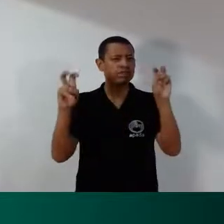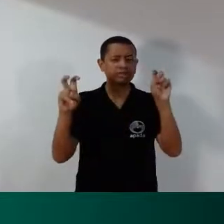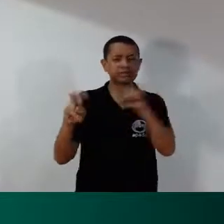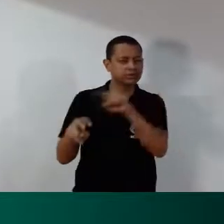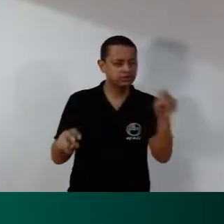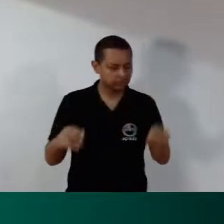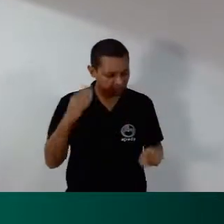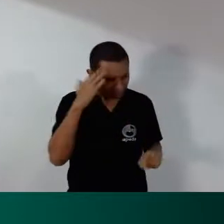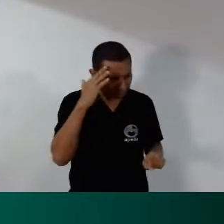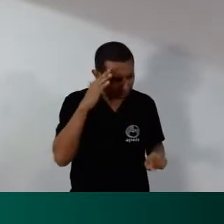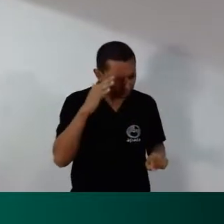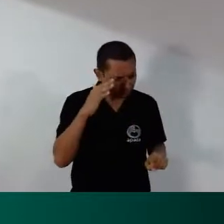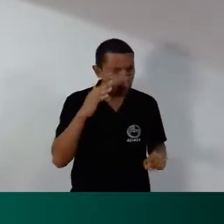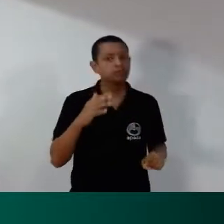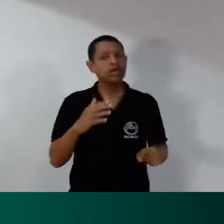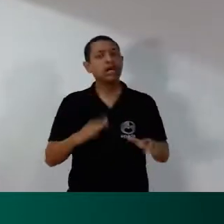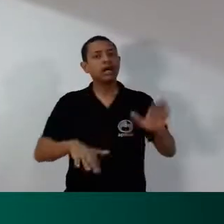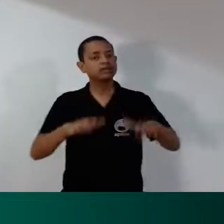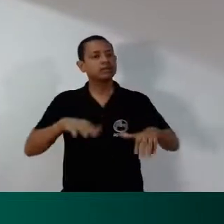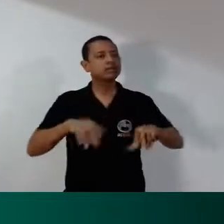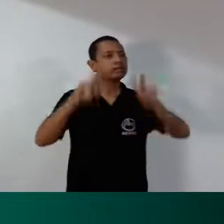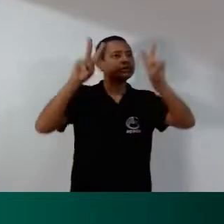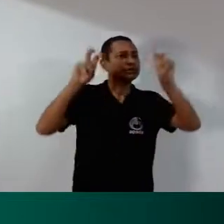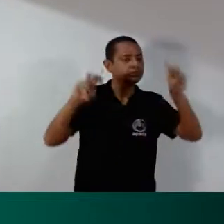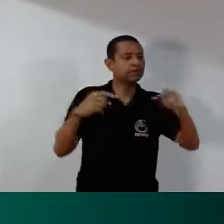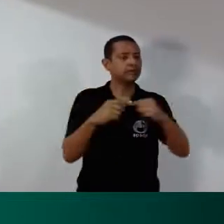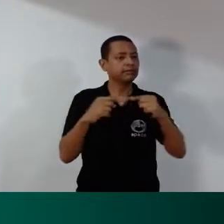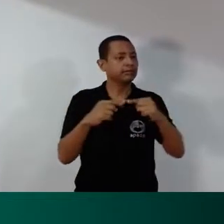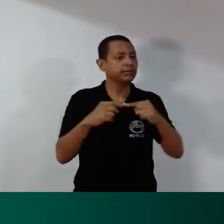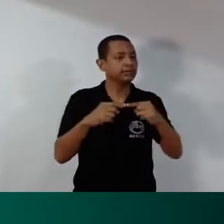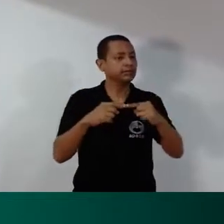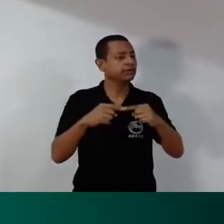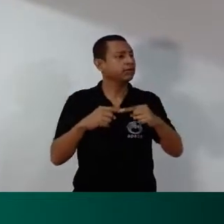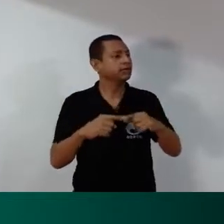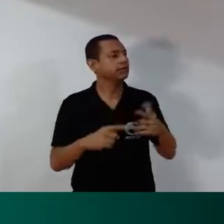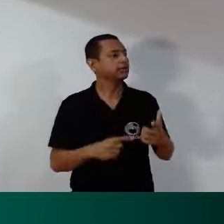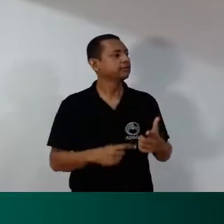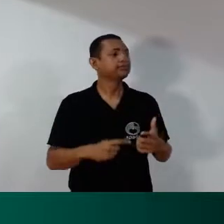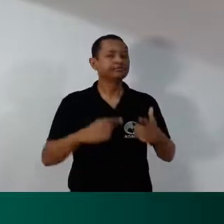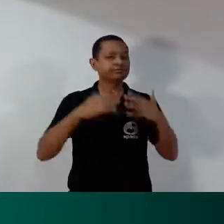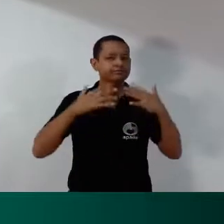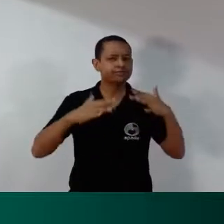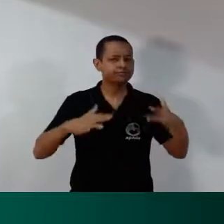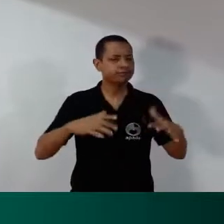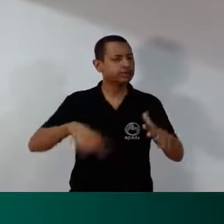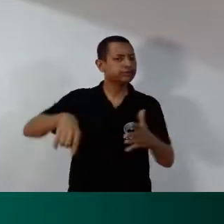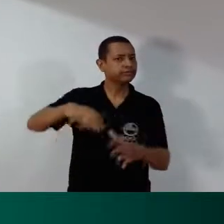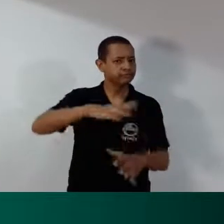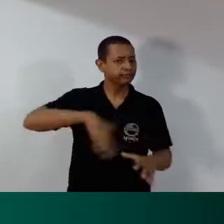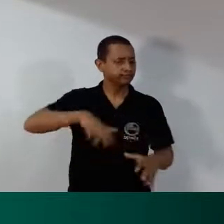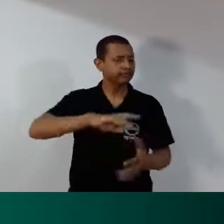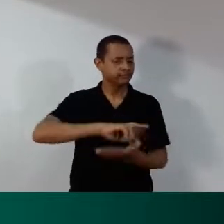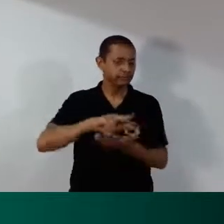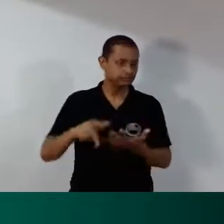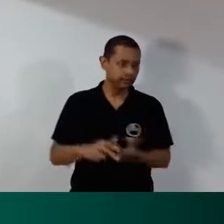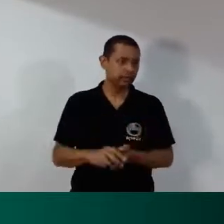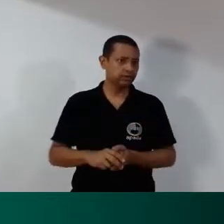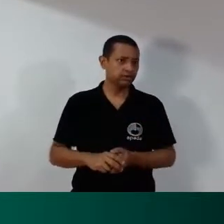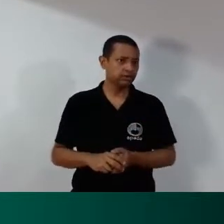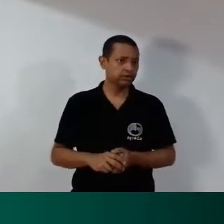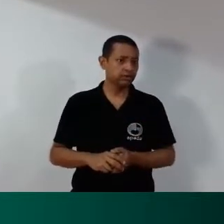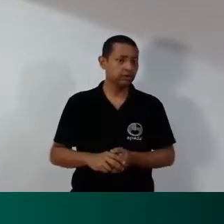ambiental O Gabriel não era nascido quase acho que ela deve ter nascido nesse período e com o Gabriel Aguiar que o nosso vereador de Fortaleza